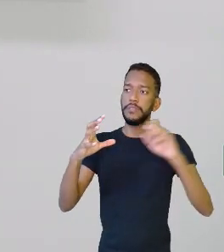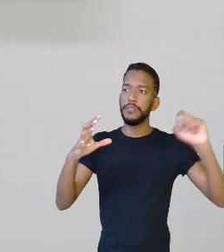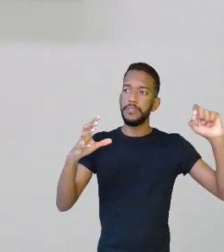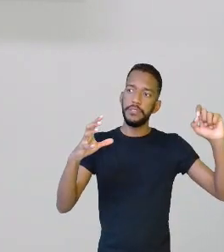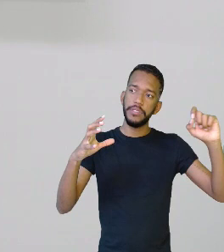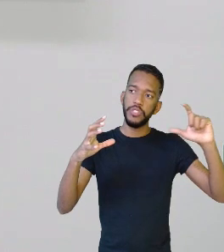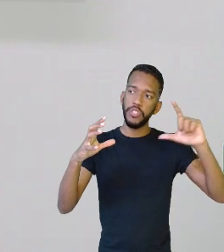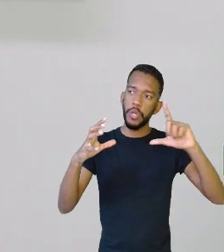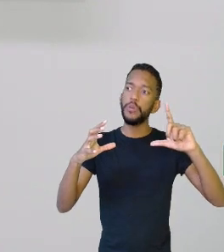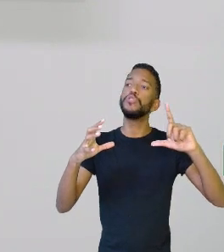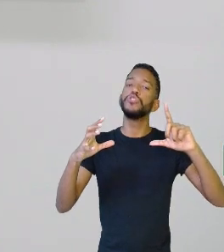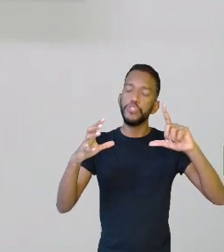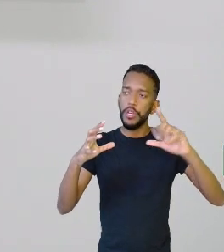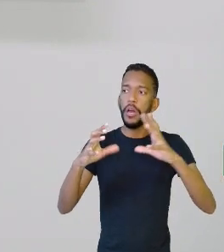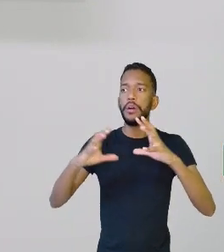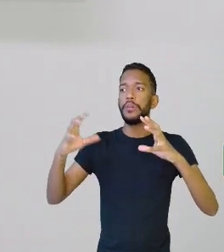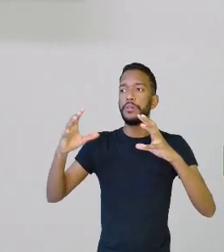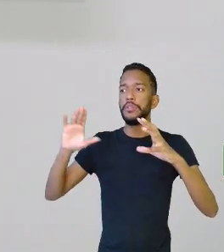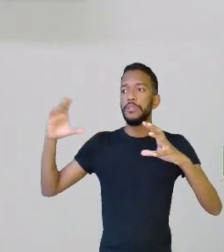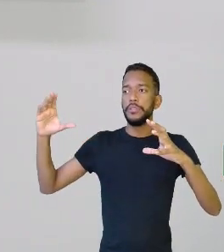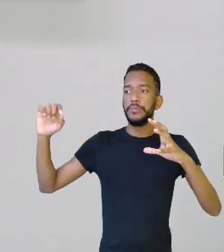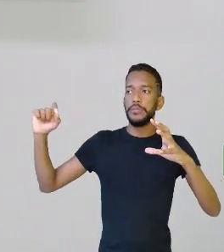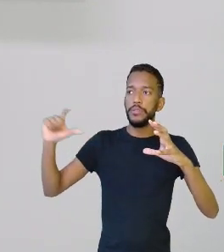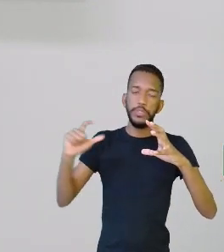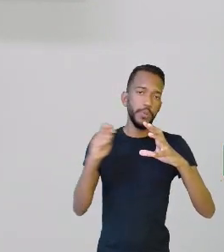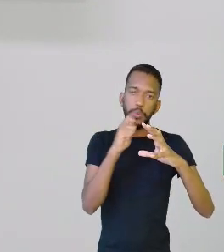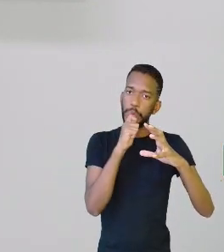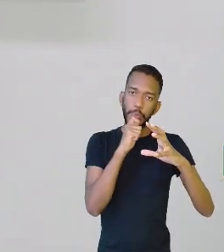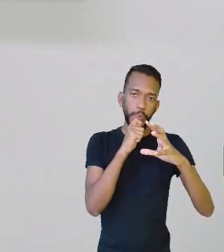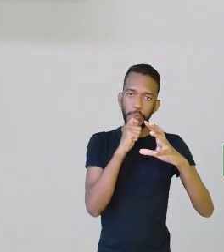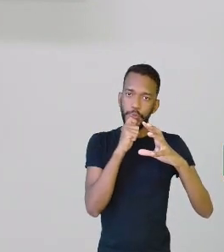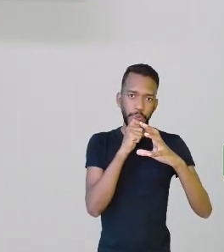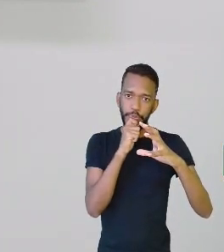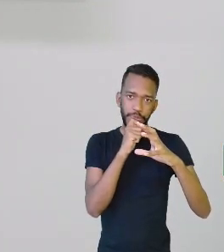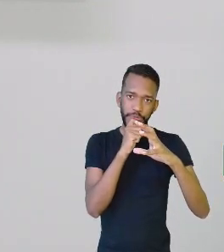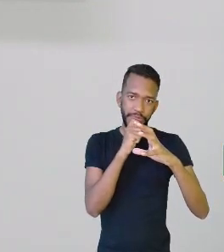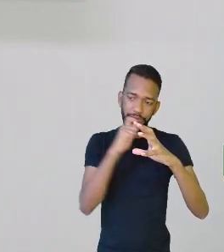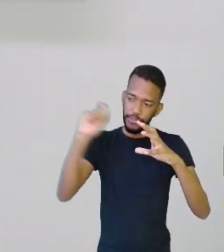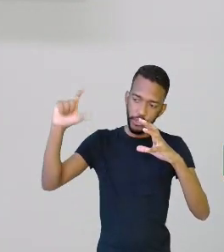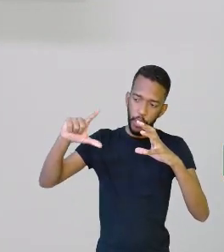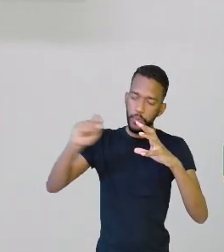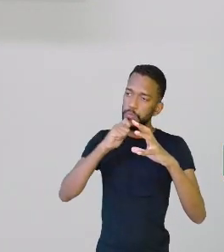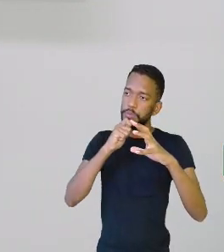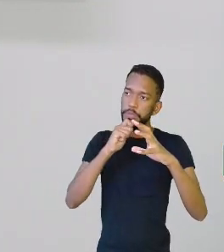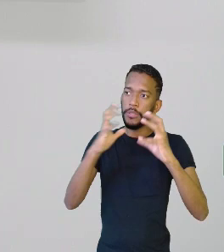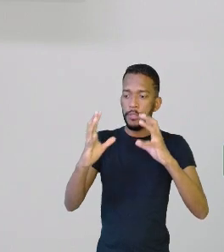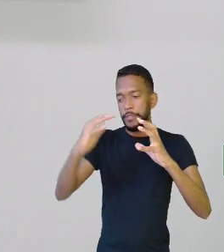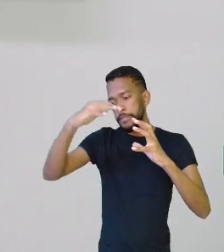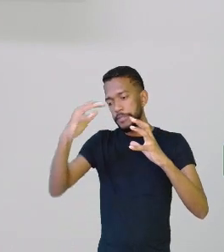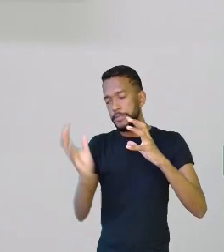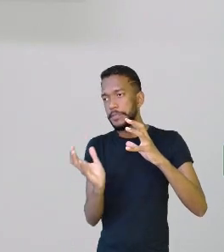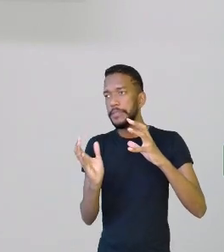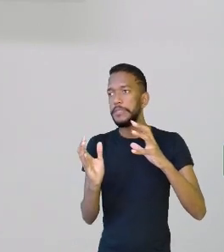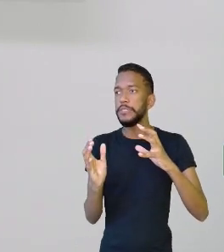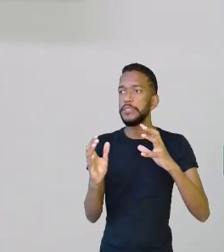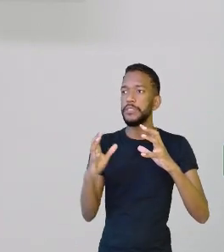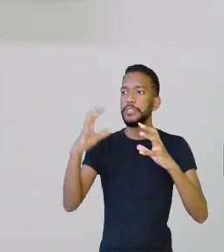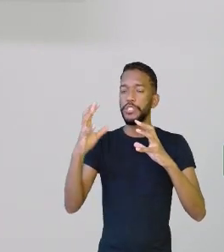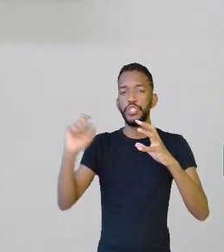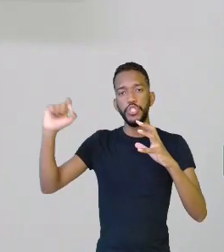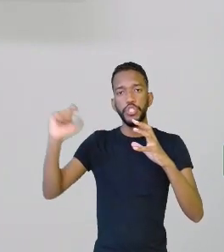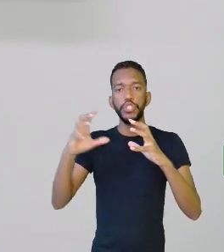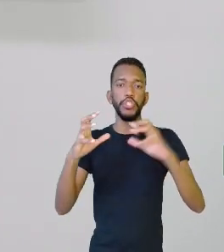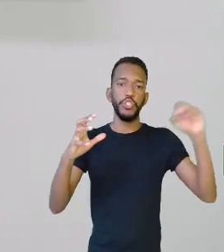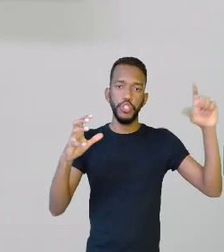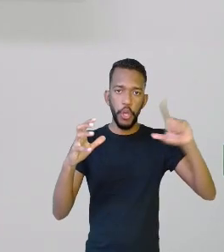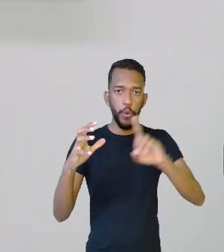iluminada e a outra, no momento, não está sendo irradiada pelo Sol. Então, o lado que está voltado para o Sol, dia. O lado que